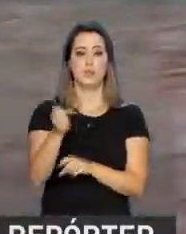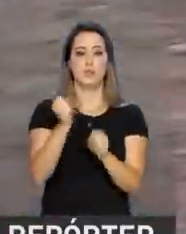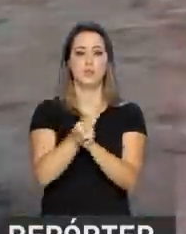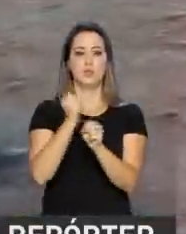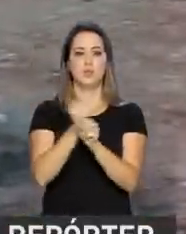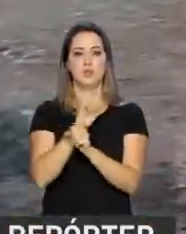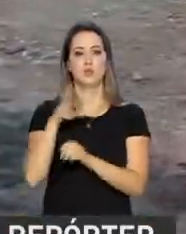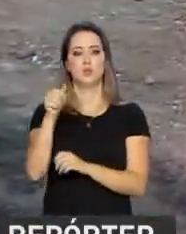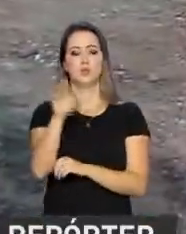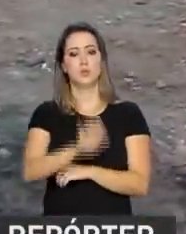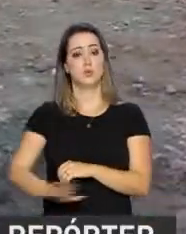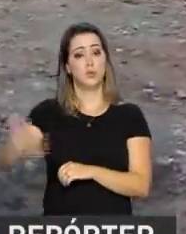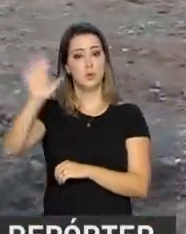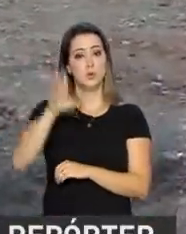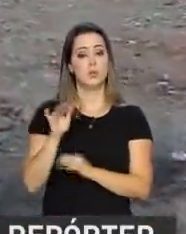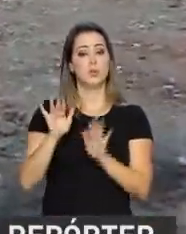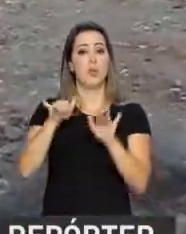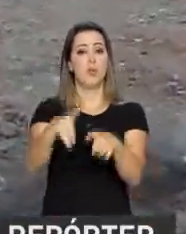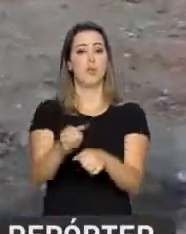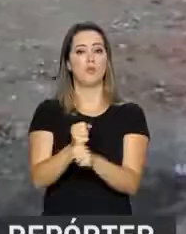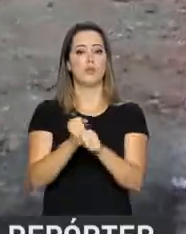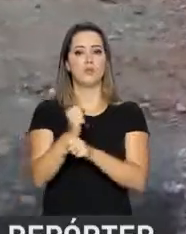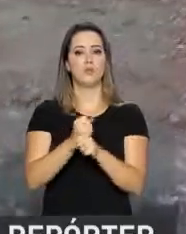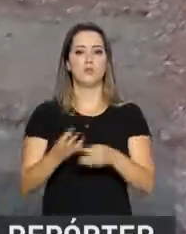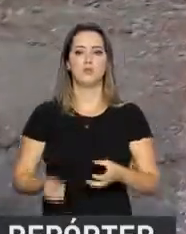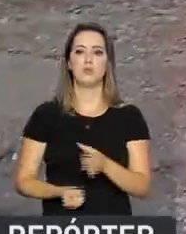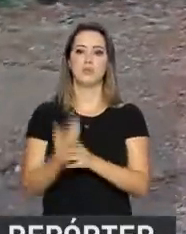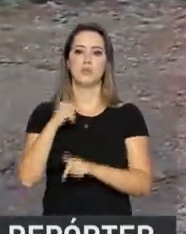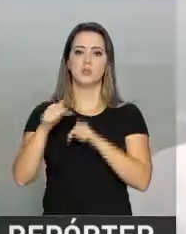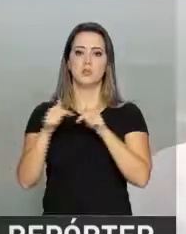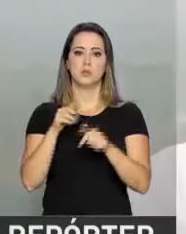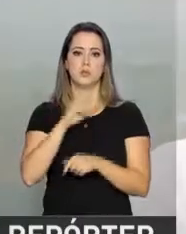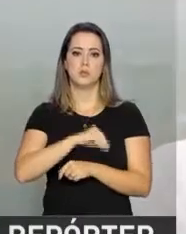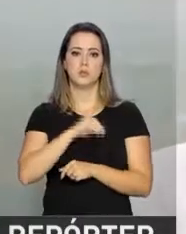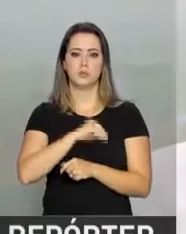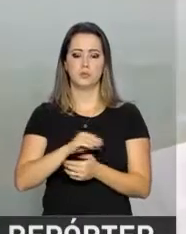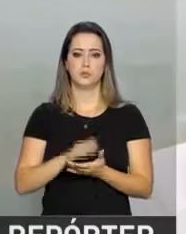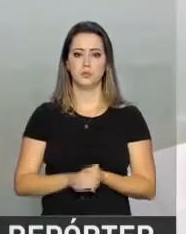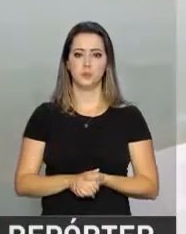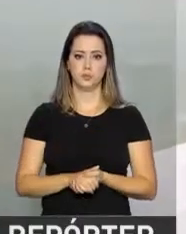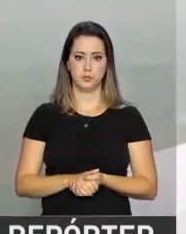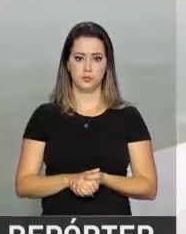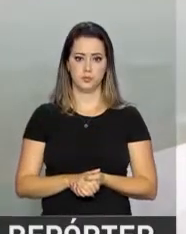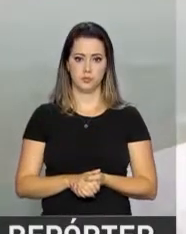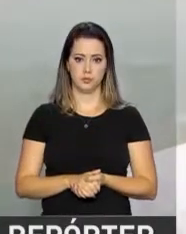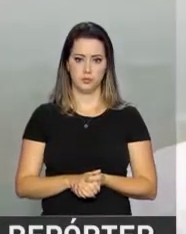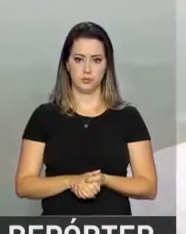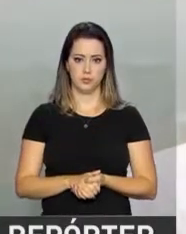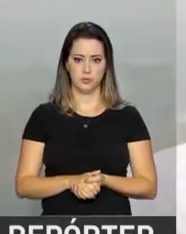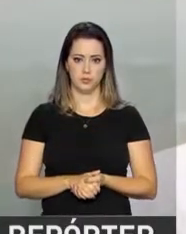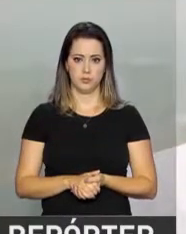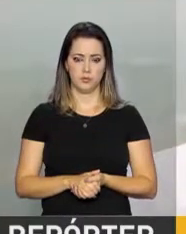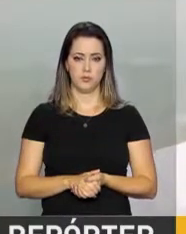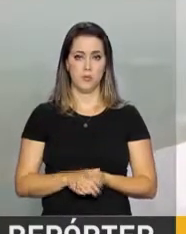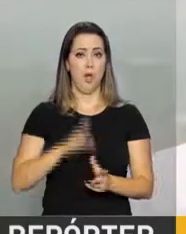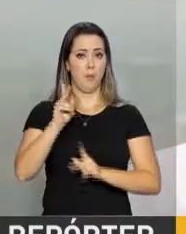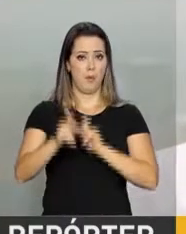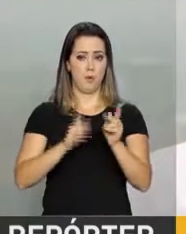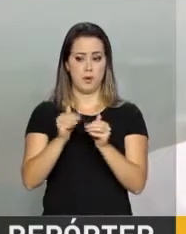em todo o país até o fim do ano, gerando trabalho e renda. Vai abranger um atendimento muito amplo à